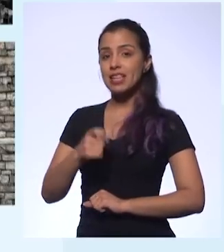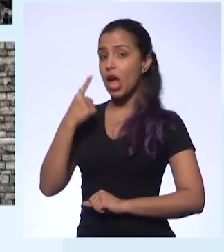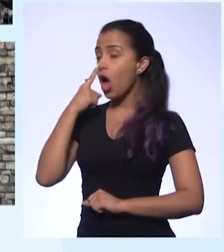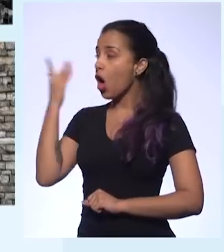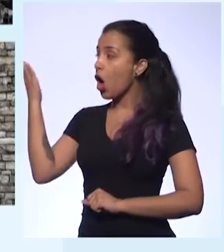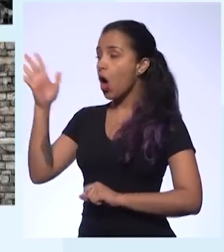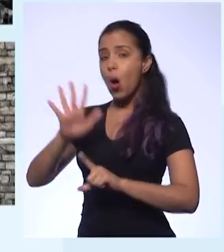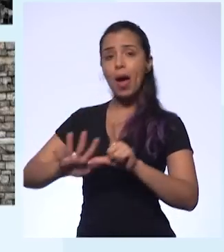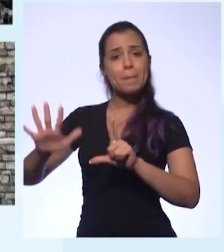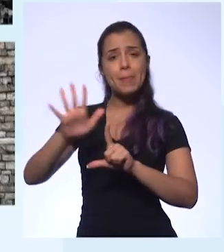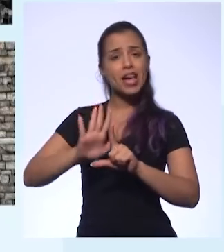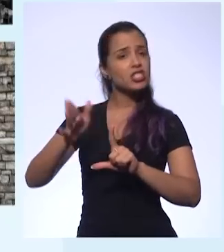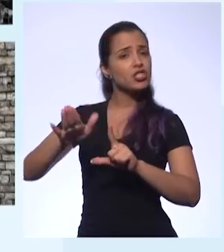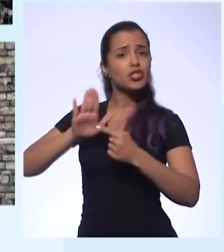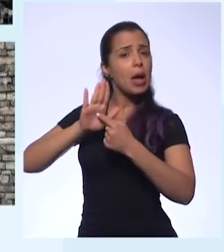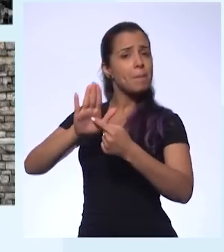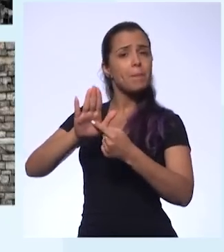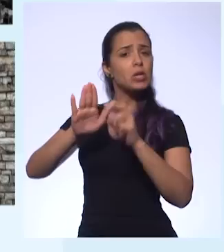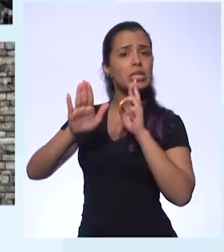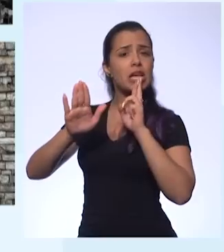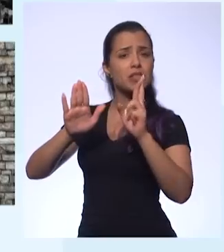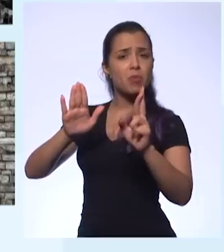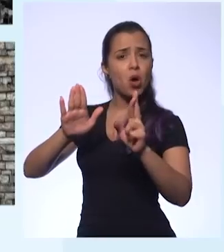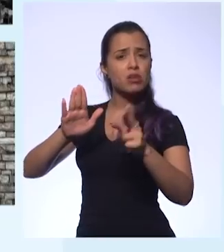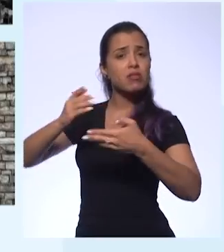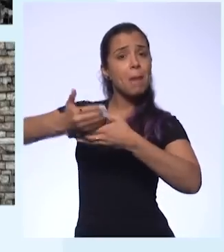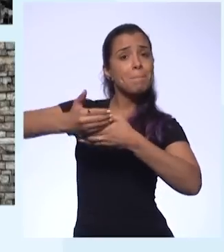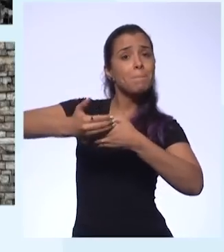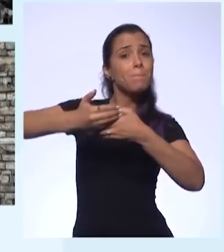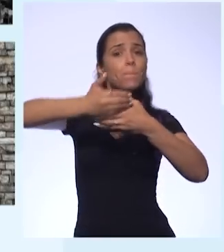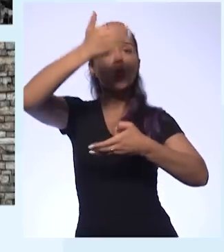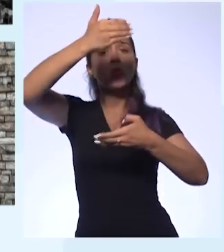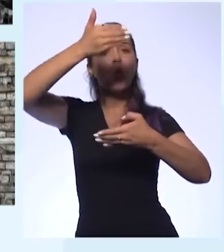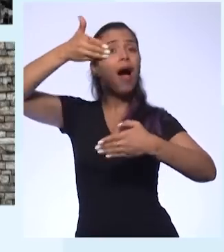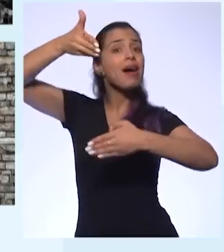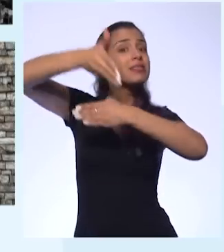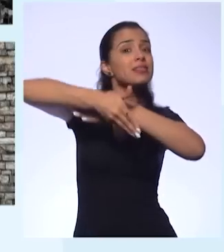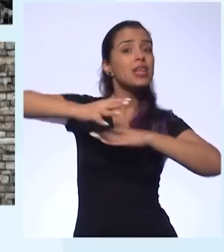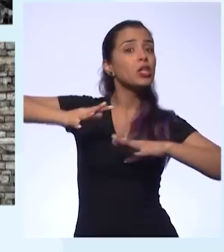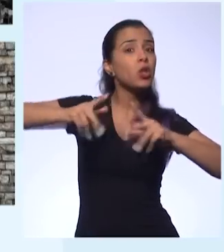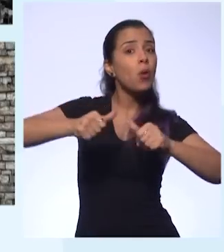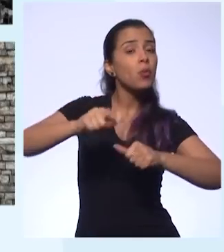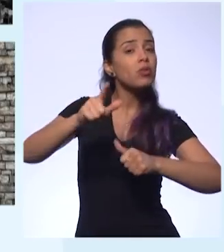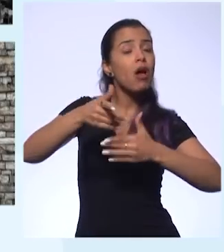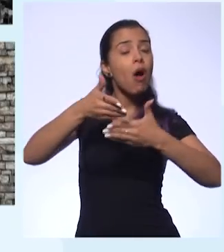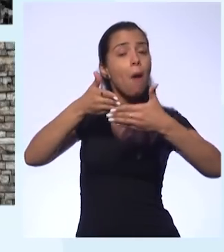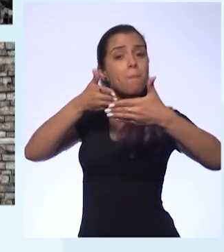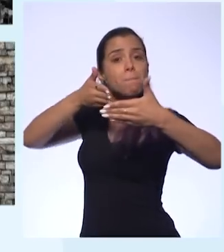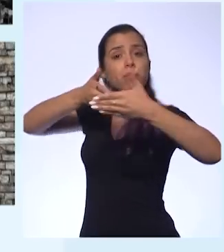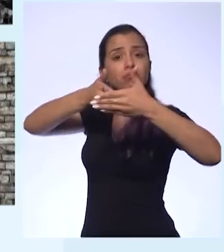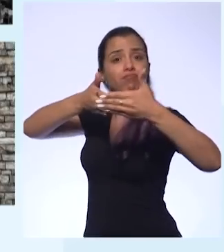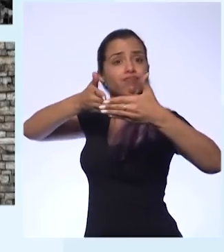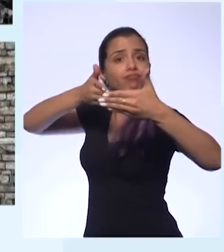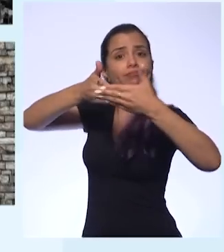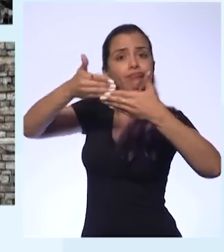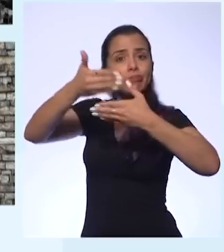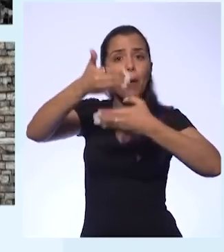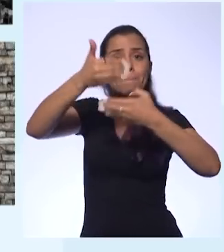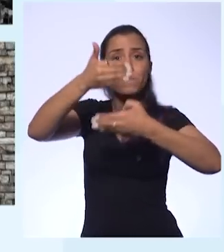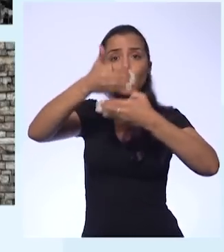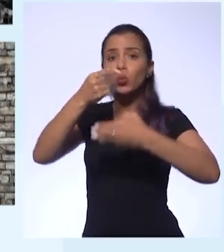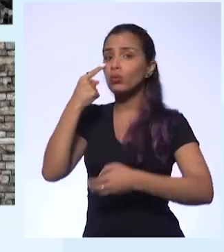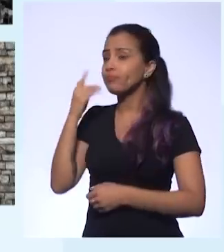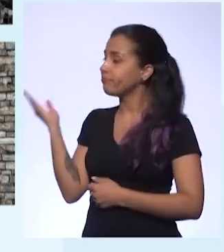imagem responde. Como faz? Derruba os muros? Como faz para acessar tudo isso,